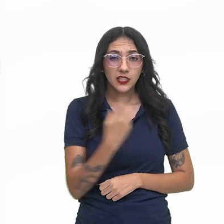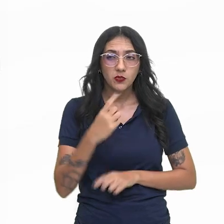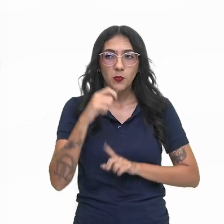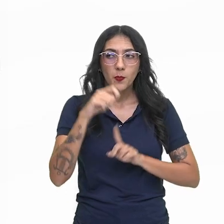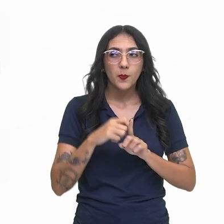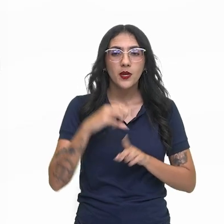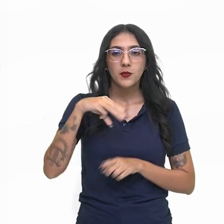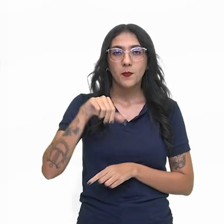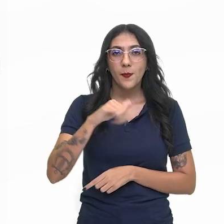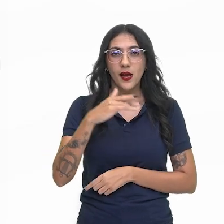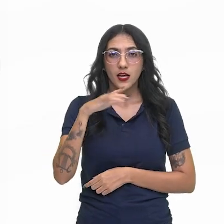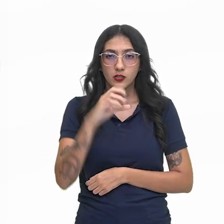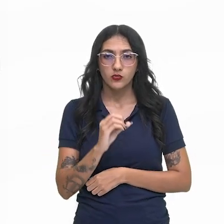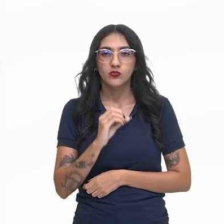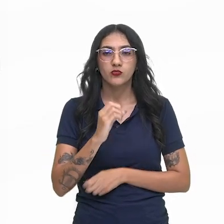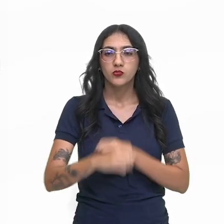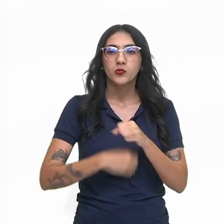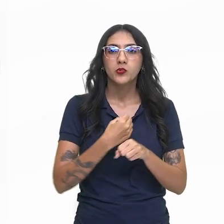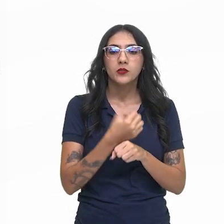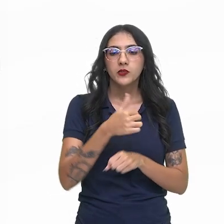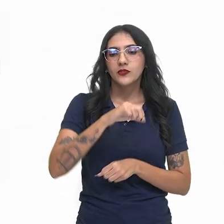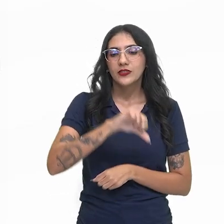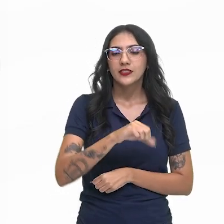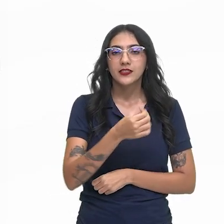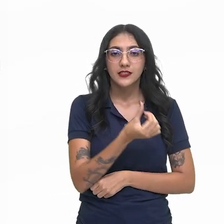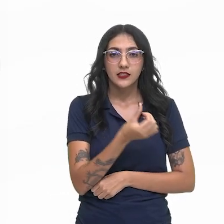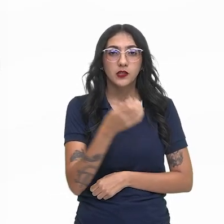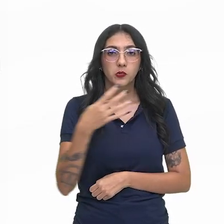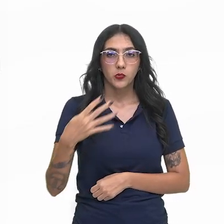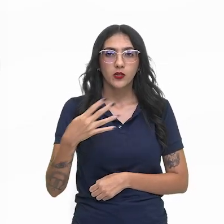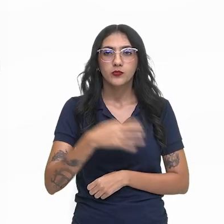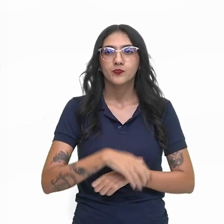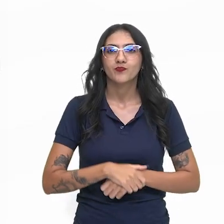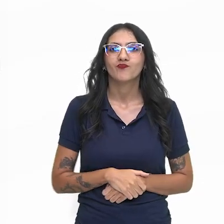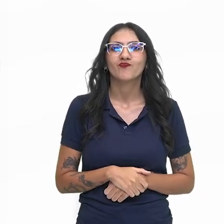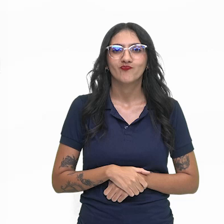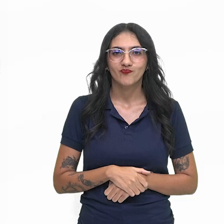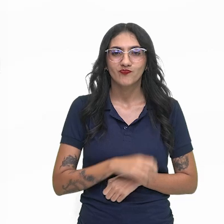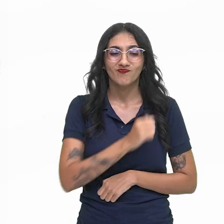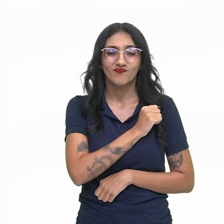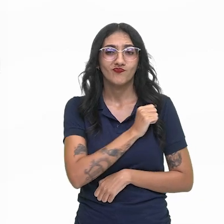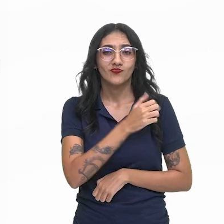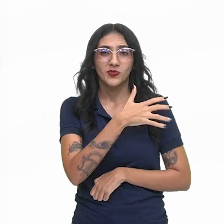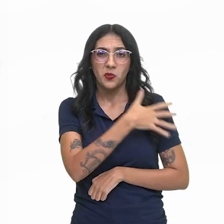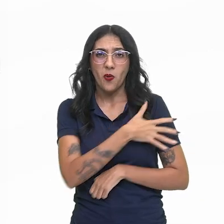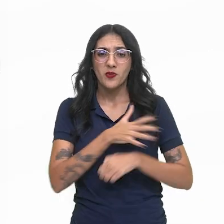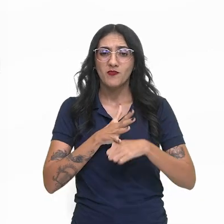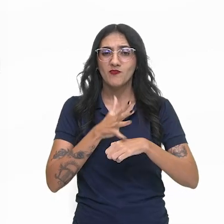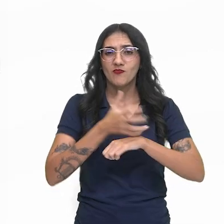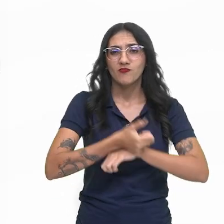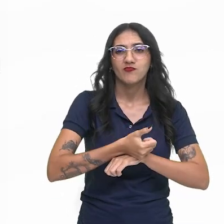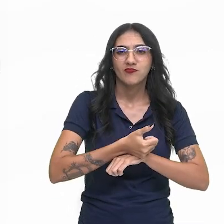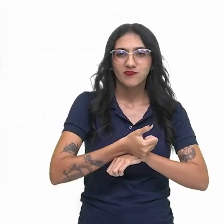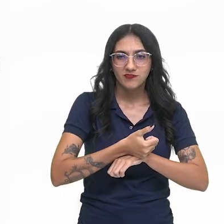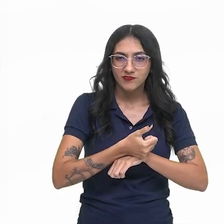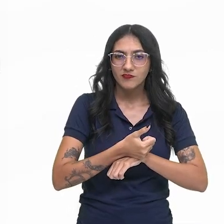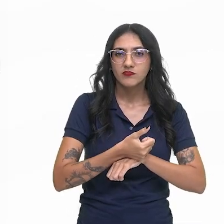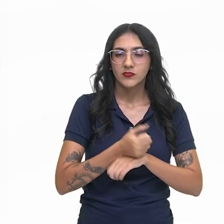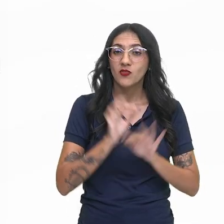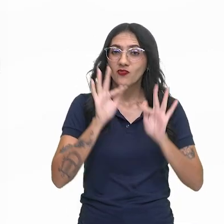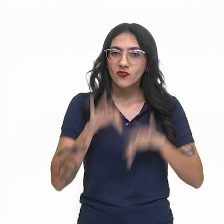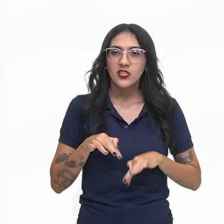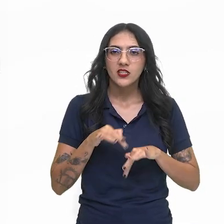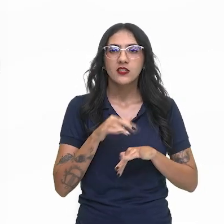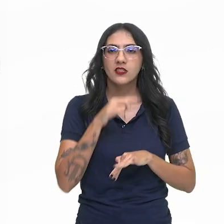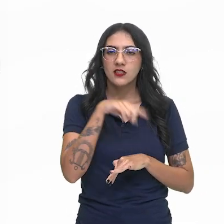1964. No dia 31 de março de 1964, um golpe cívico-militar derruba o presidente